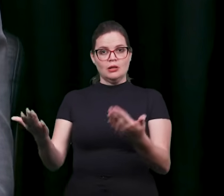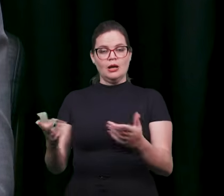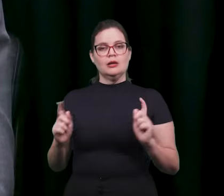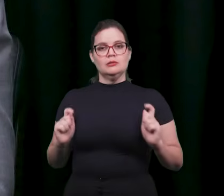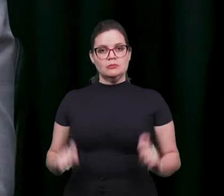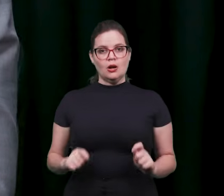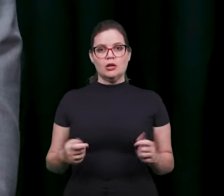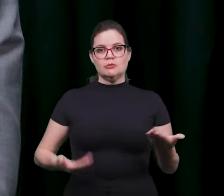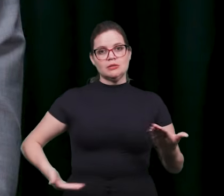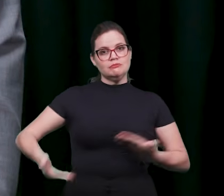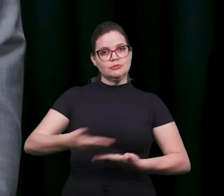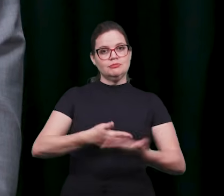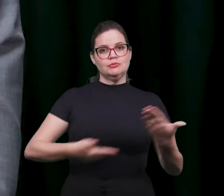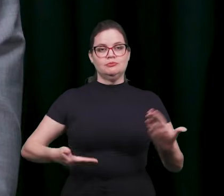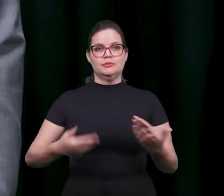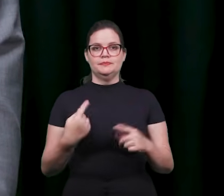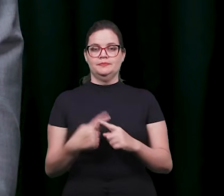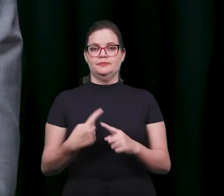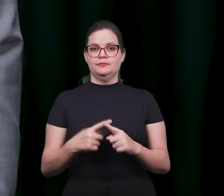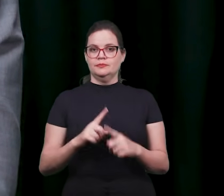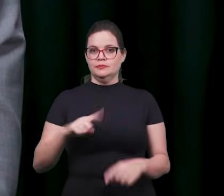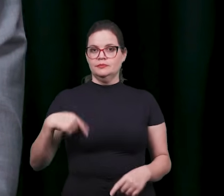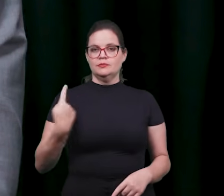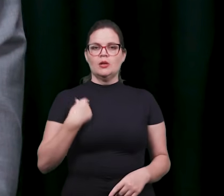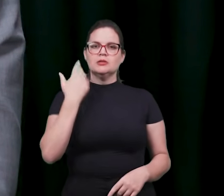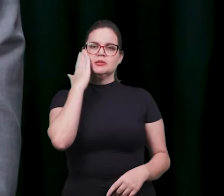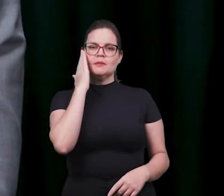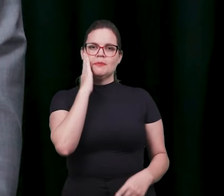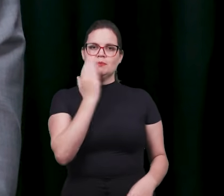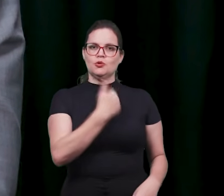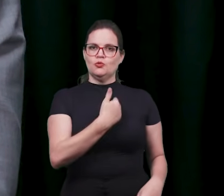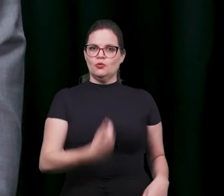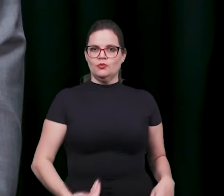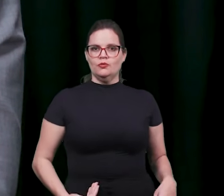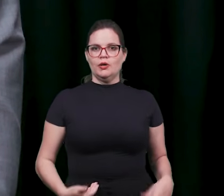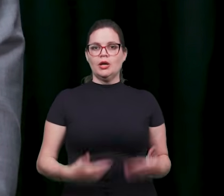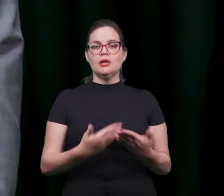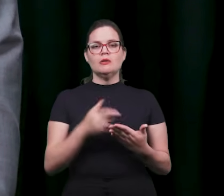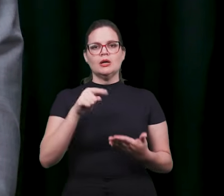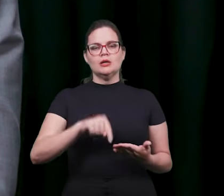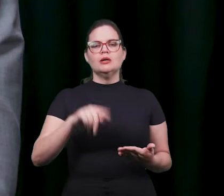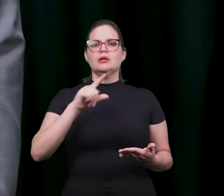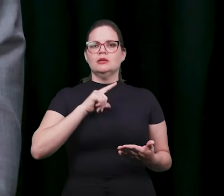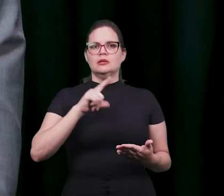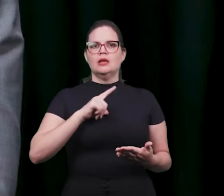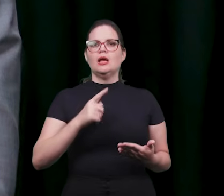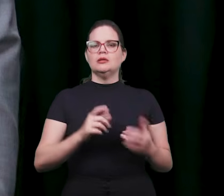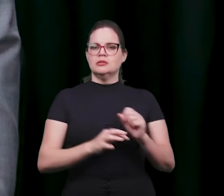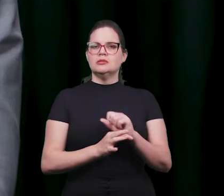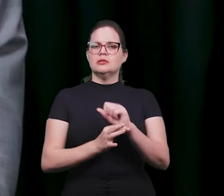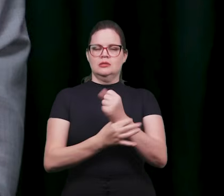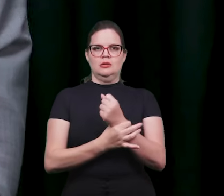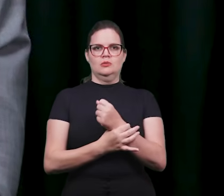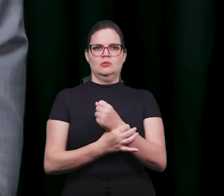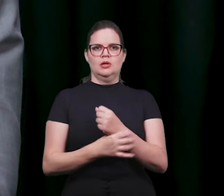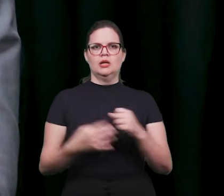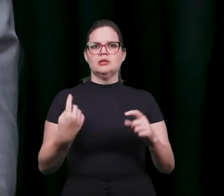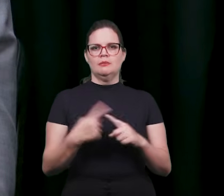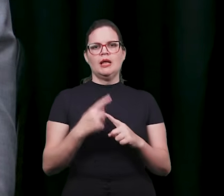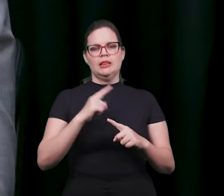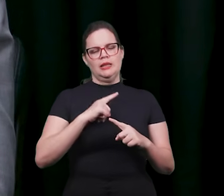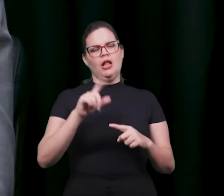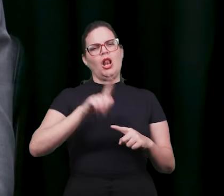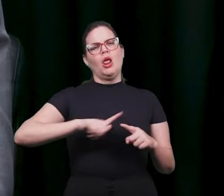Então isso é muito importante porque a máquina pública, ela gera de uma forma, traz muita segurança. É uma